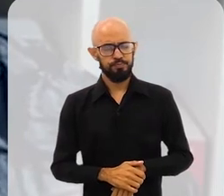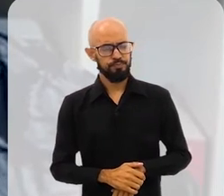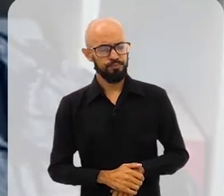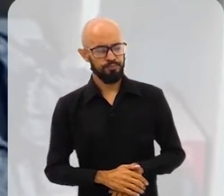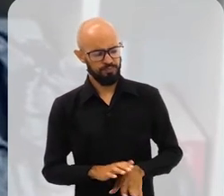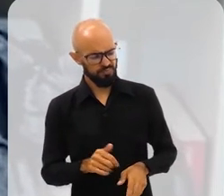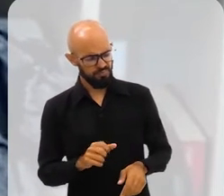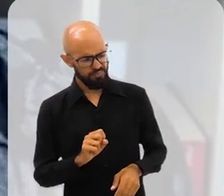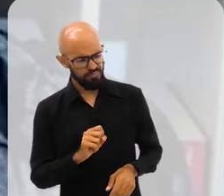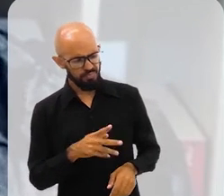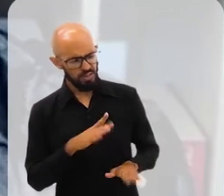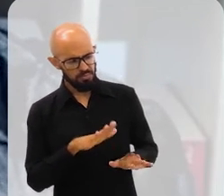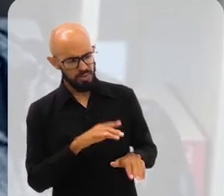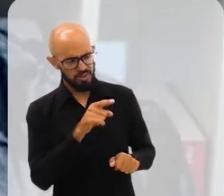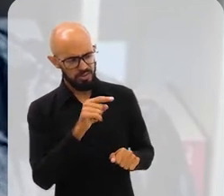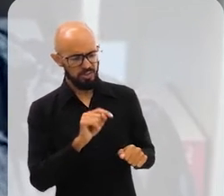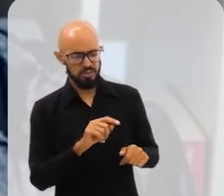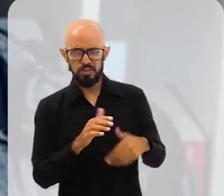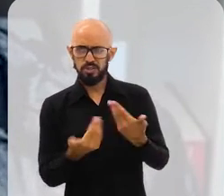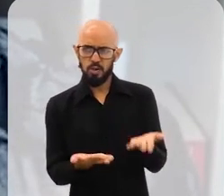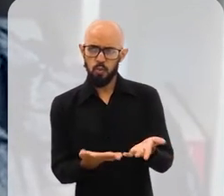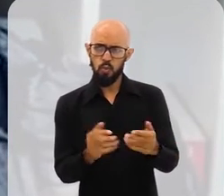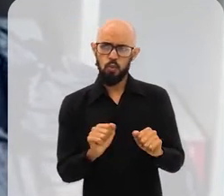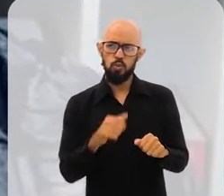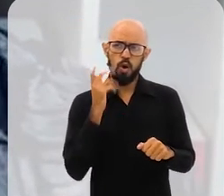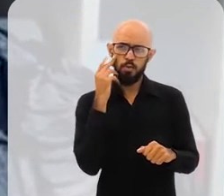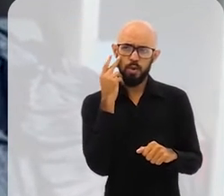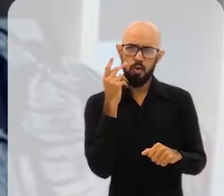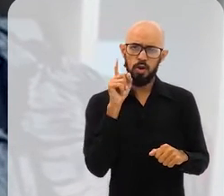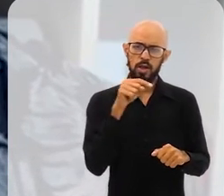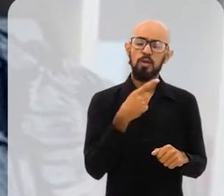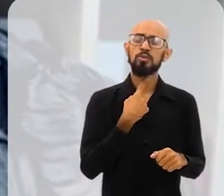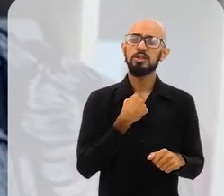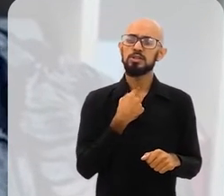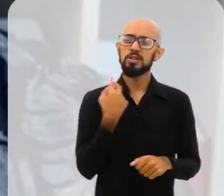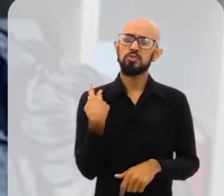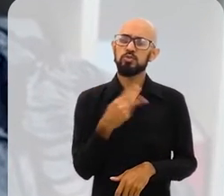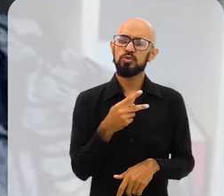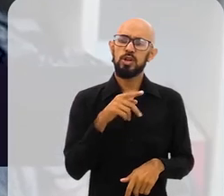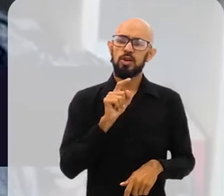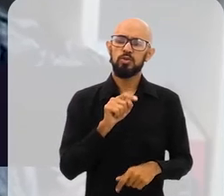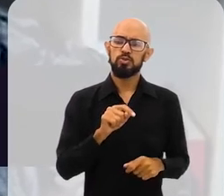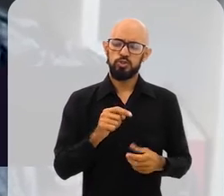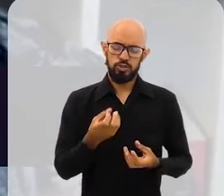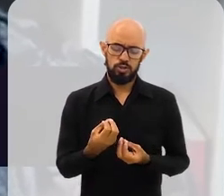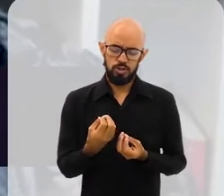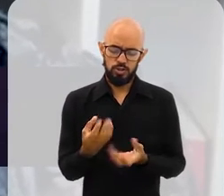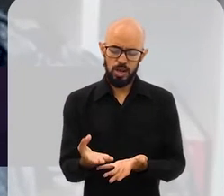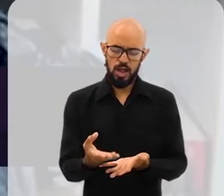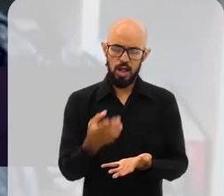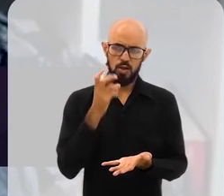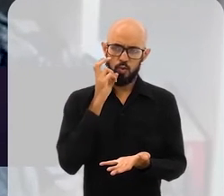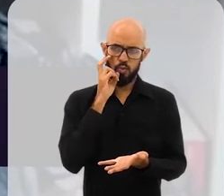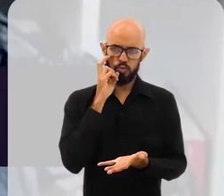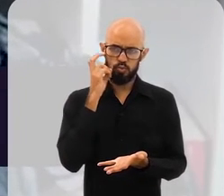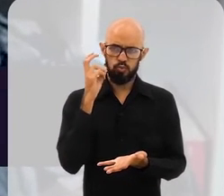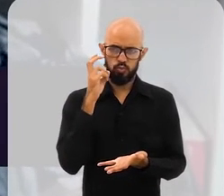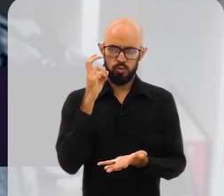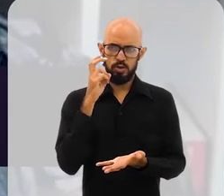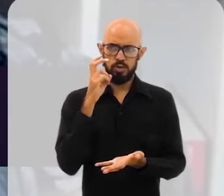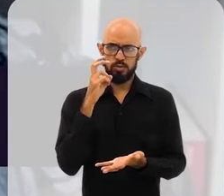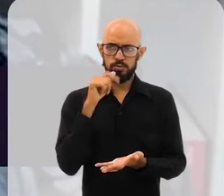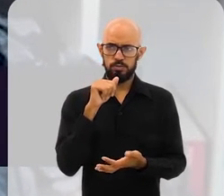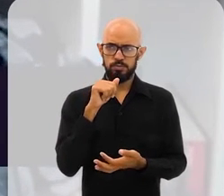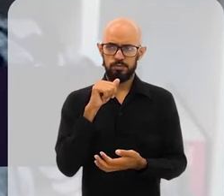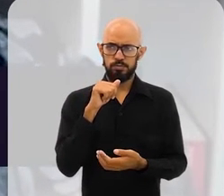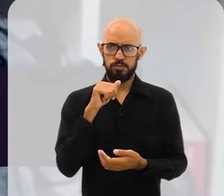seja o denominador comum de tudo isso é esse seu desejo de ir levar a cultura